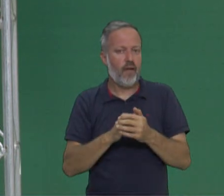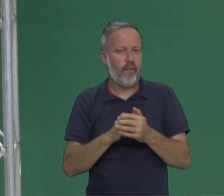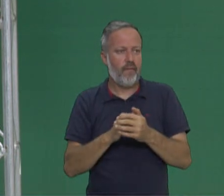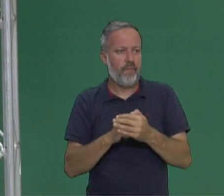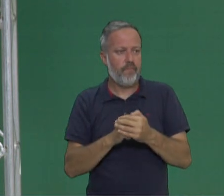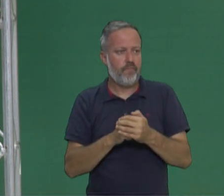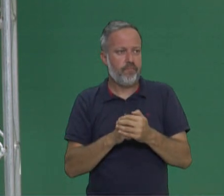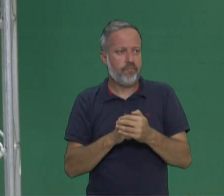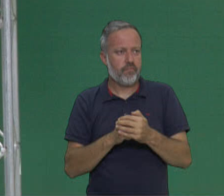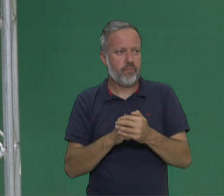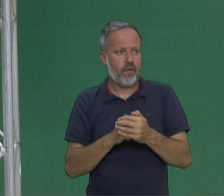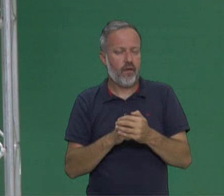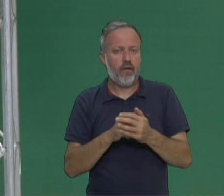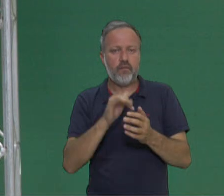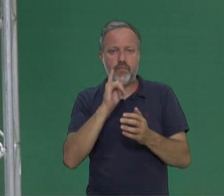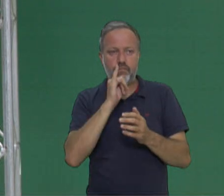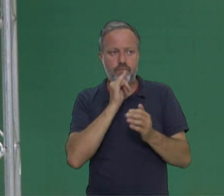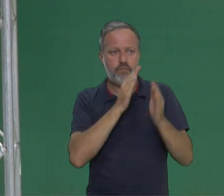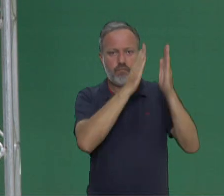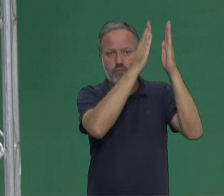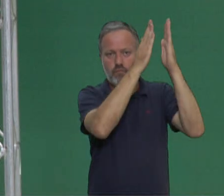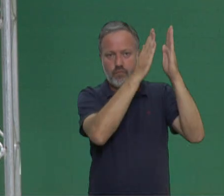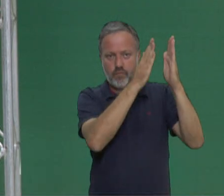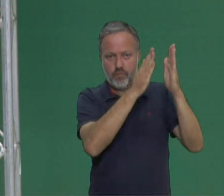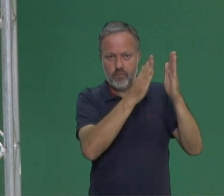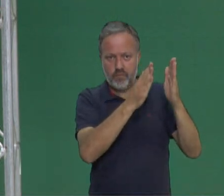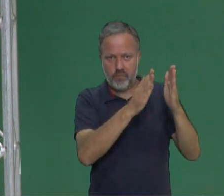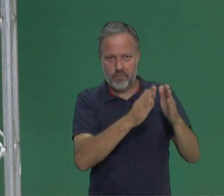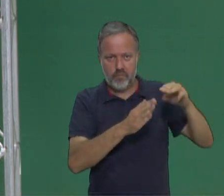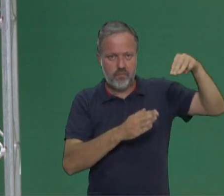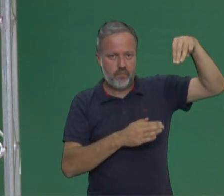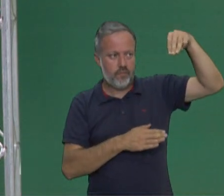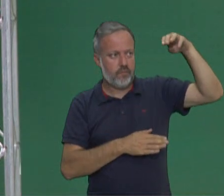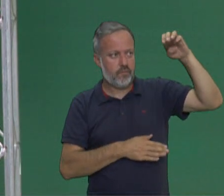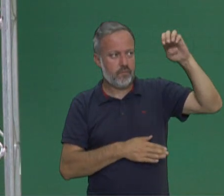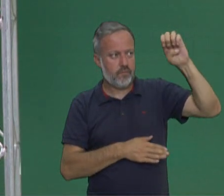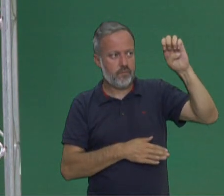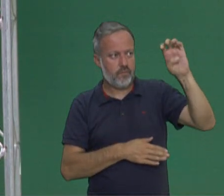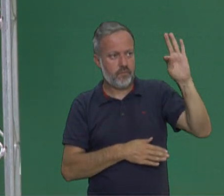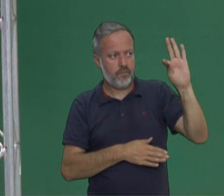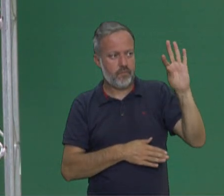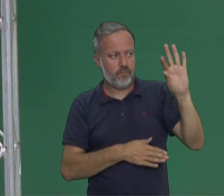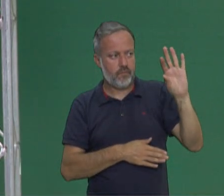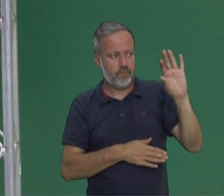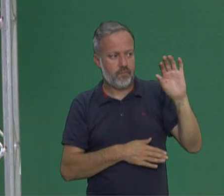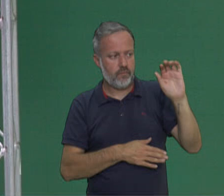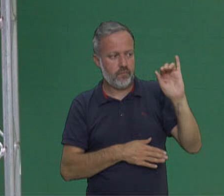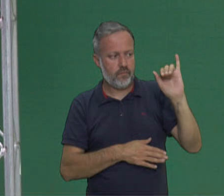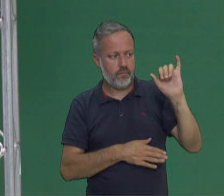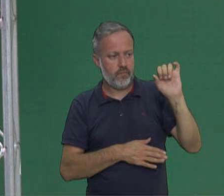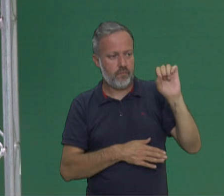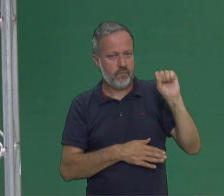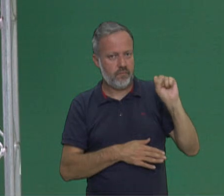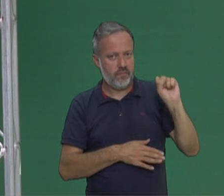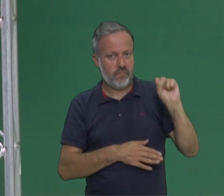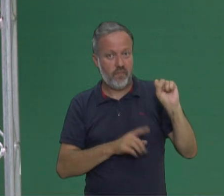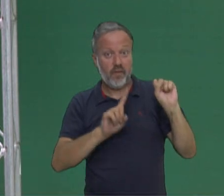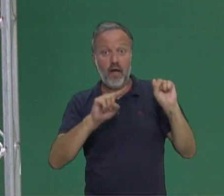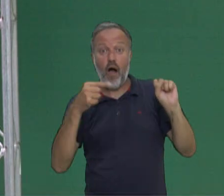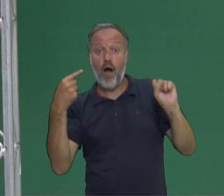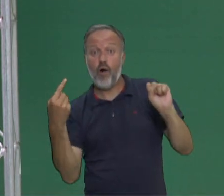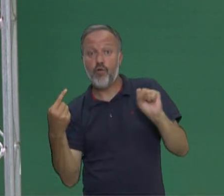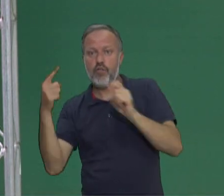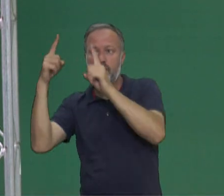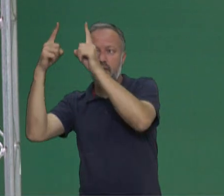poucas coisas. Por exemplo, aqui todos são metais. Lá na última coluna, Todos são gases nobres. Às